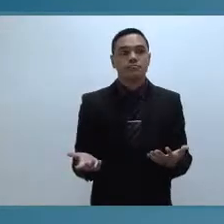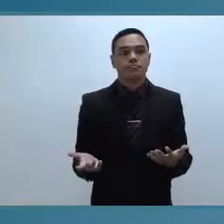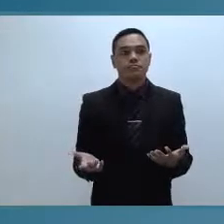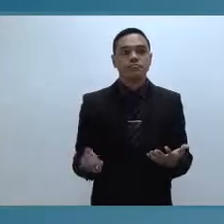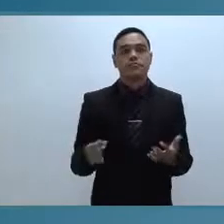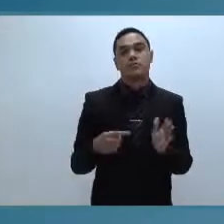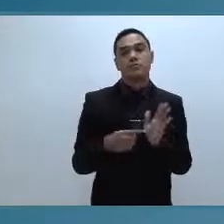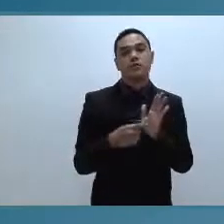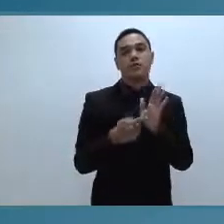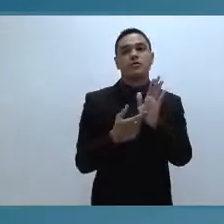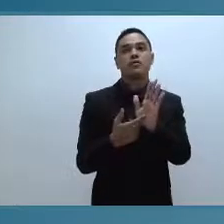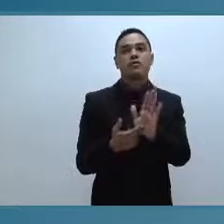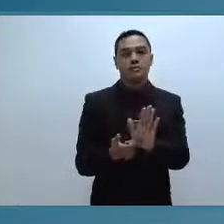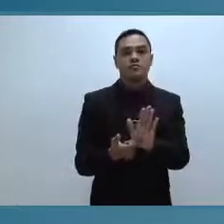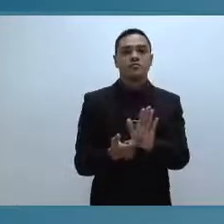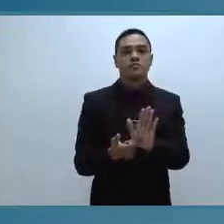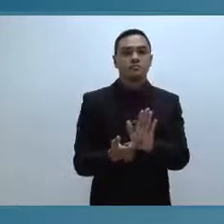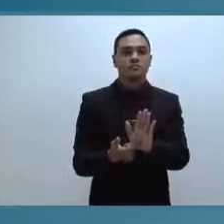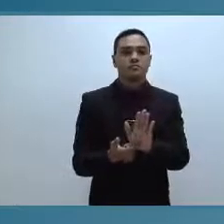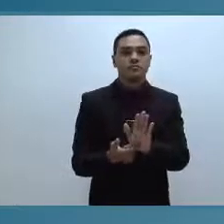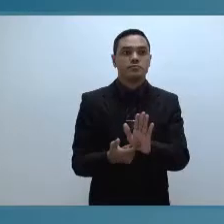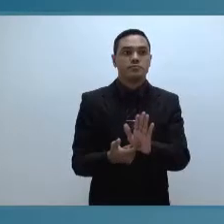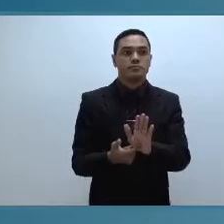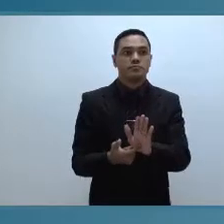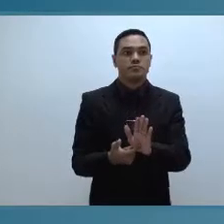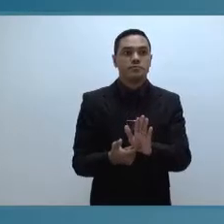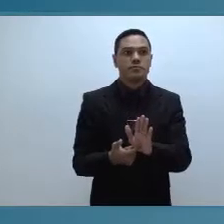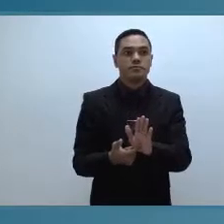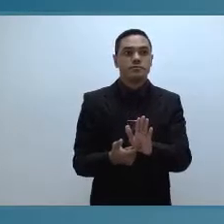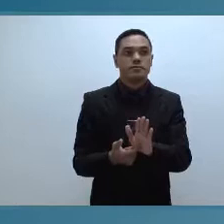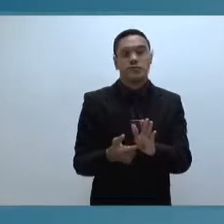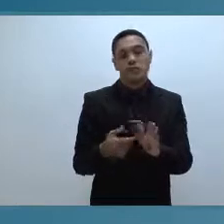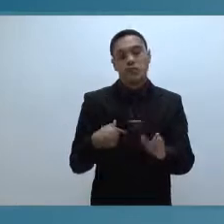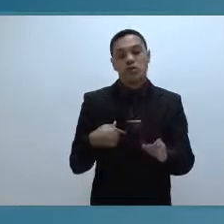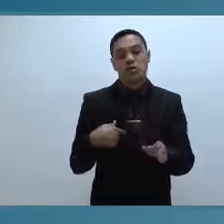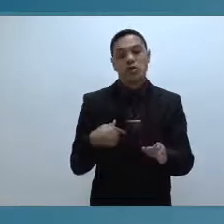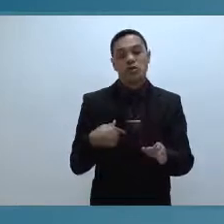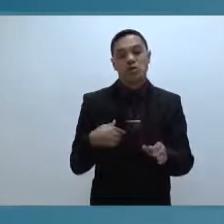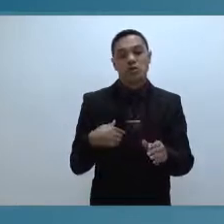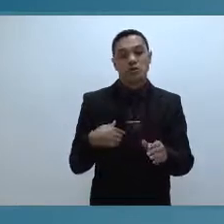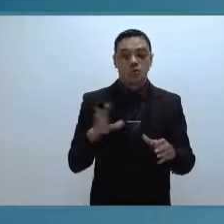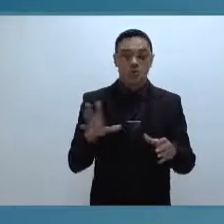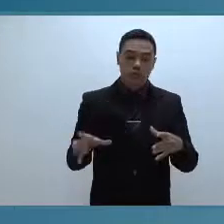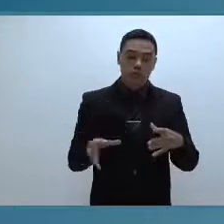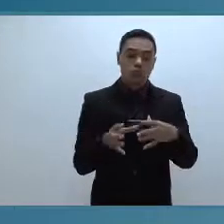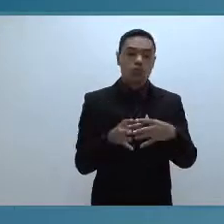Vossa Excelência me perguntou e eu disse que eu tinha refluído, tá? Então,